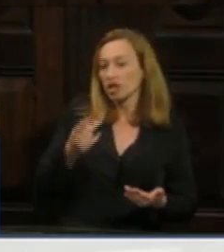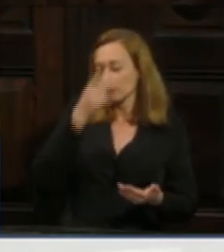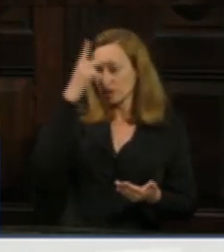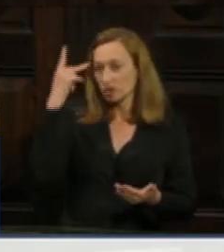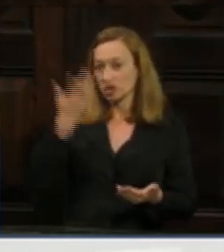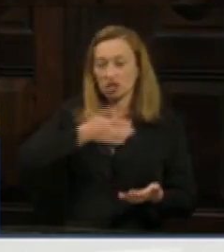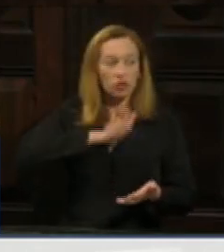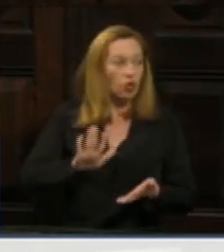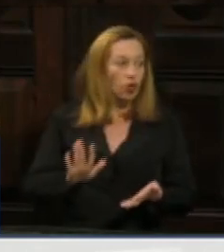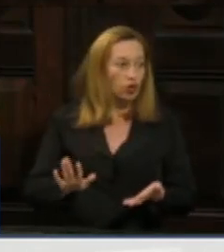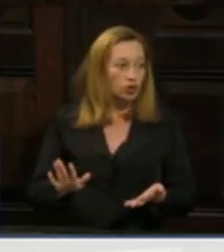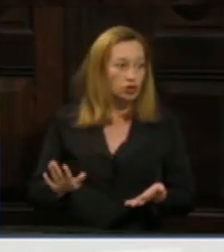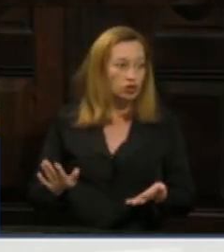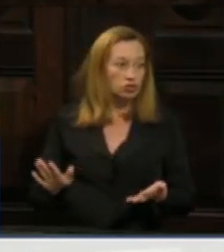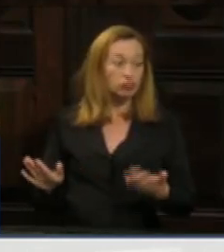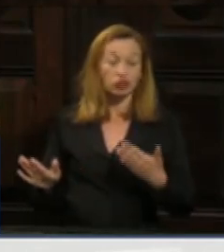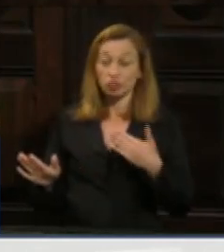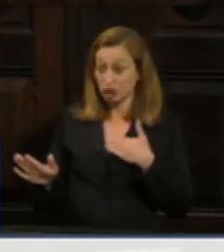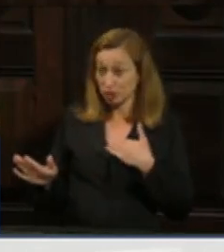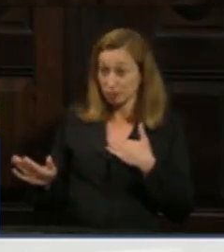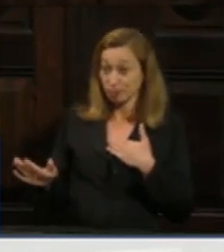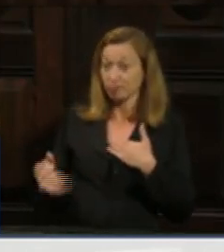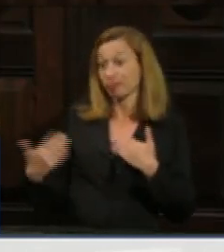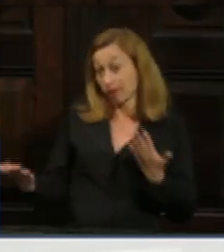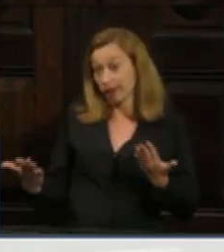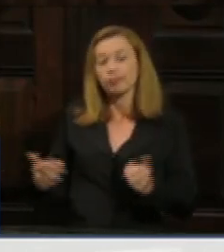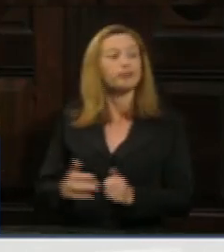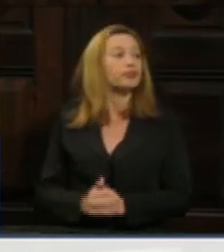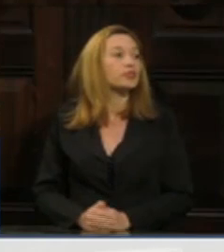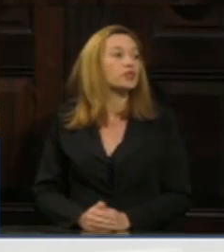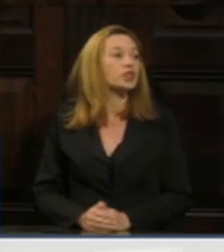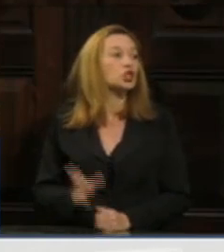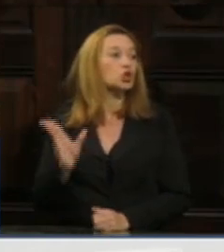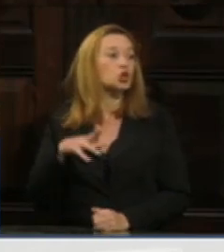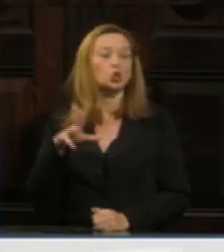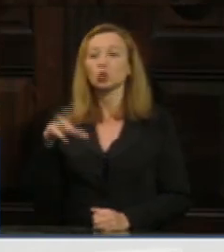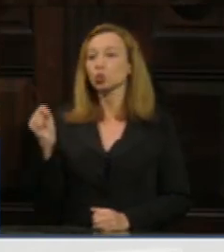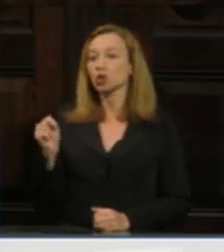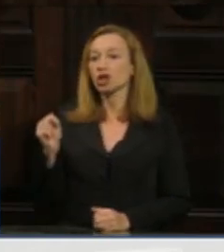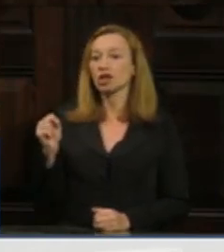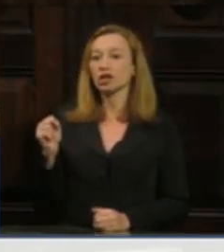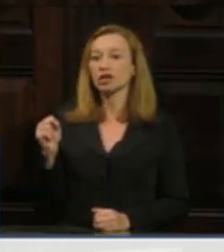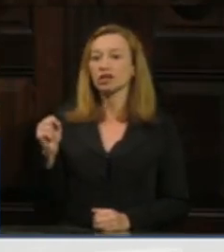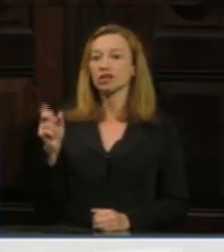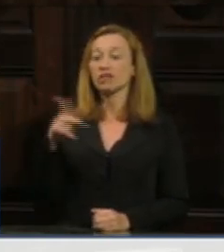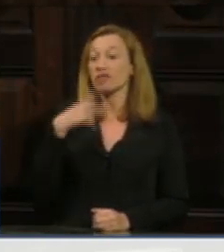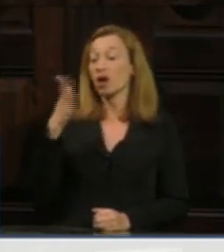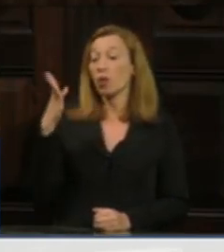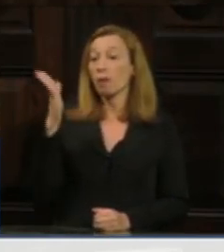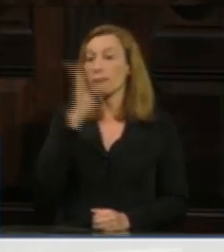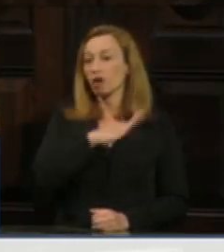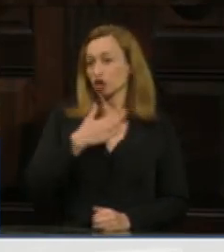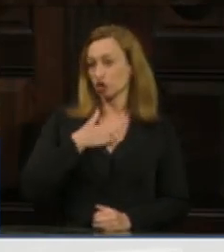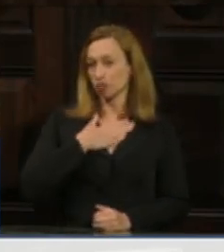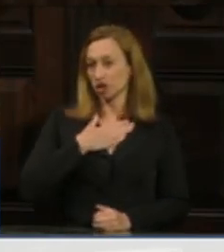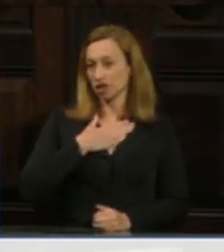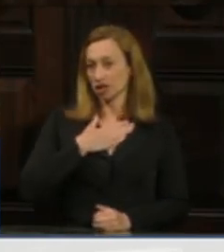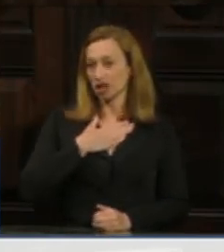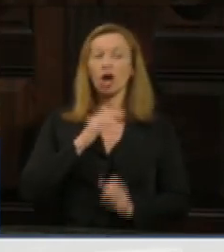estou falando da minha postura equilibrada. E aí então, vi lá que provavelmente o servidor do Recursos